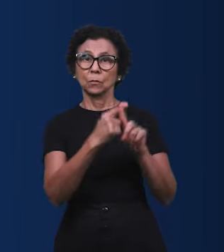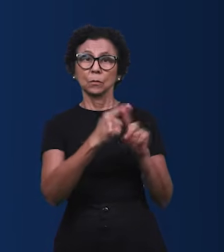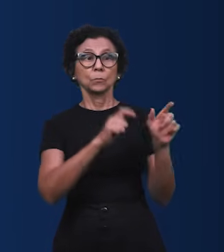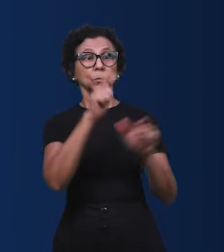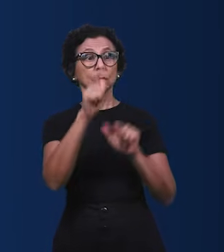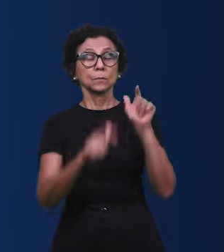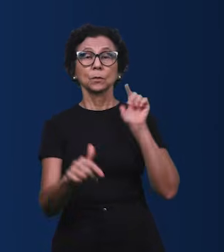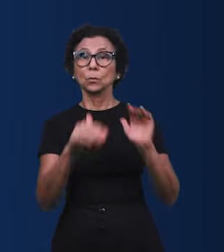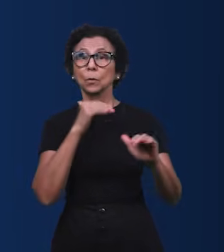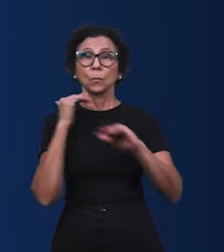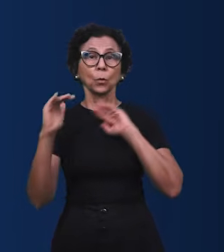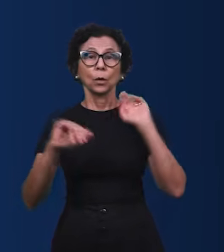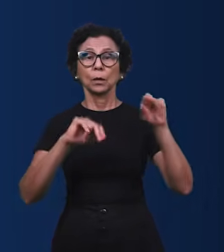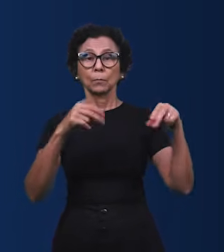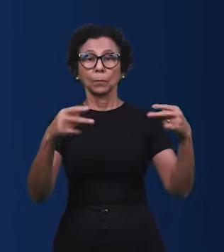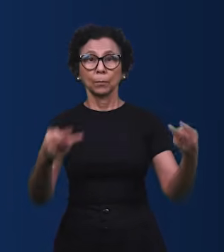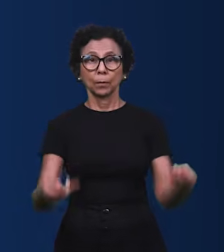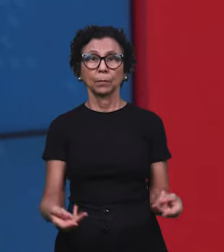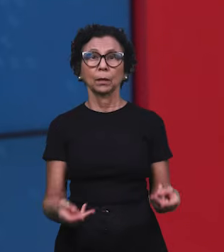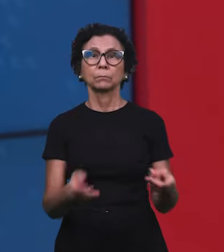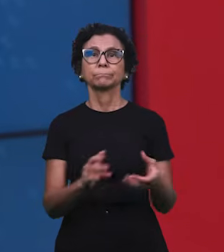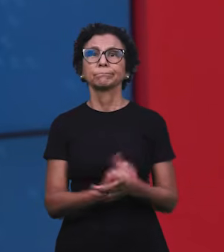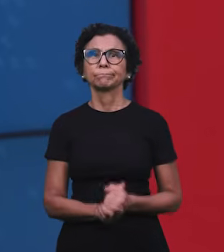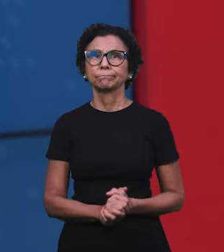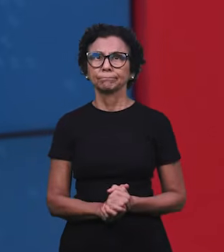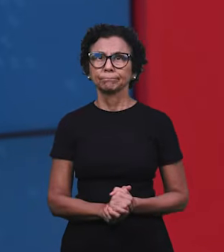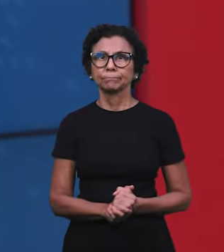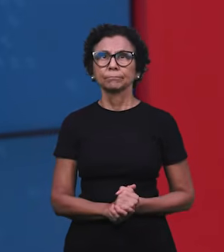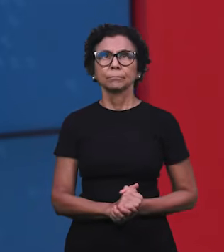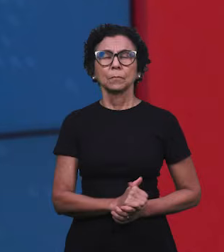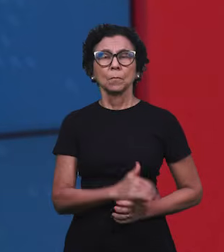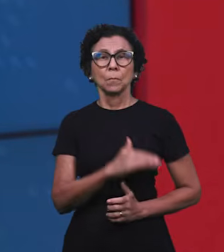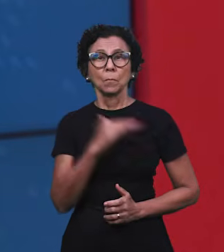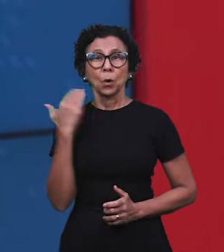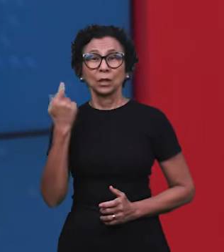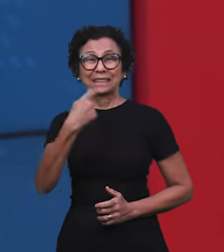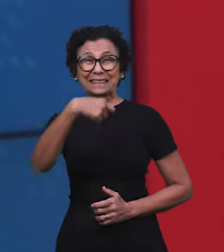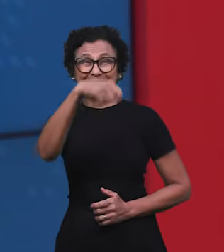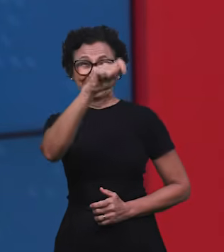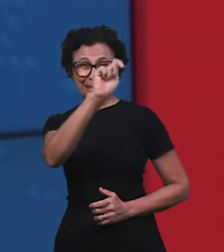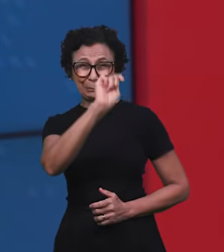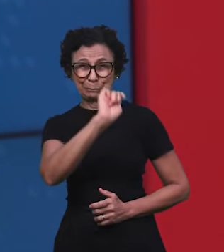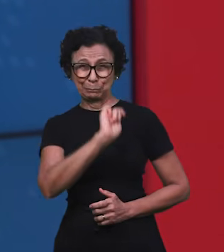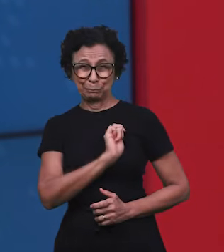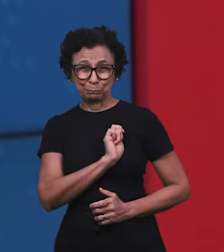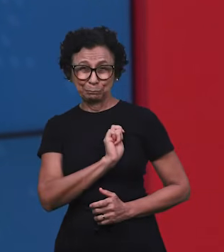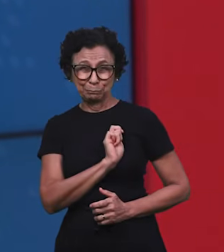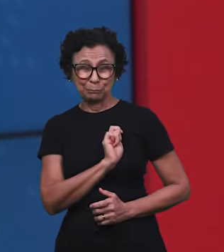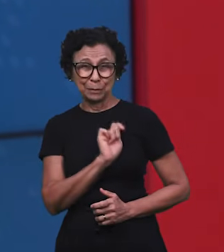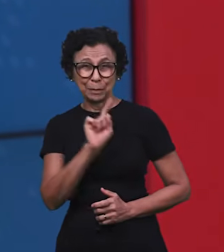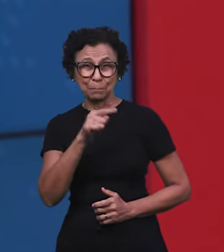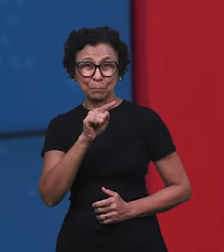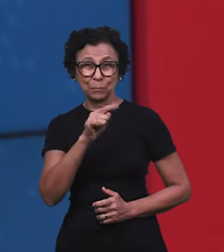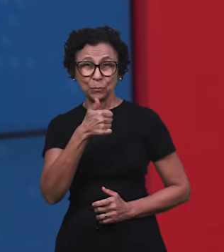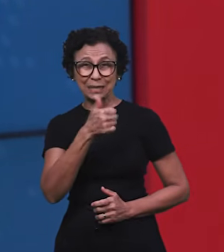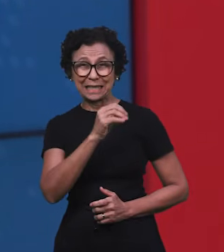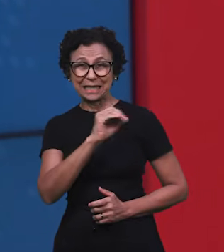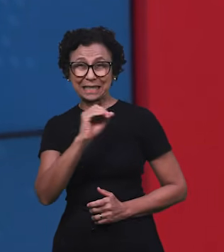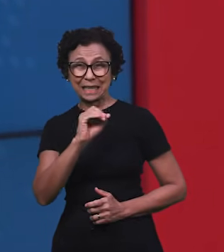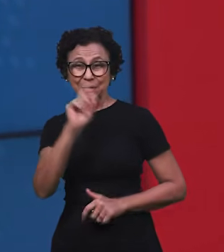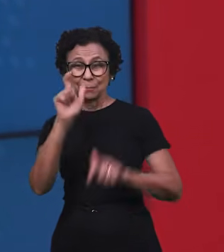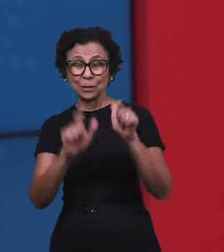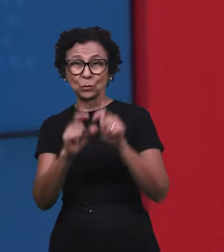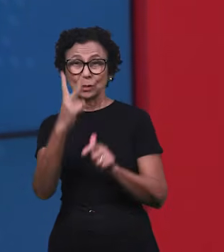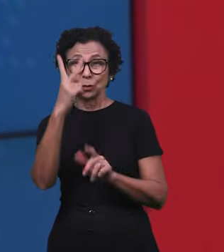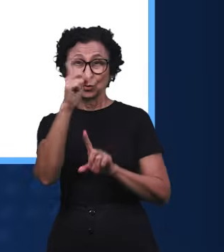óbitos aos seres humanos. Mortes por onda de calor na Espanha ultrapassam o número de 1.100 pessoas em